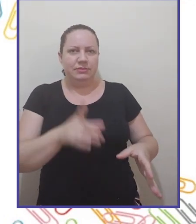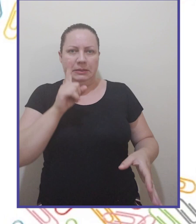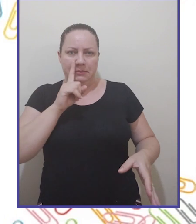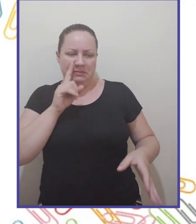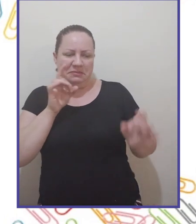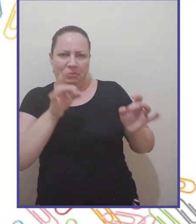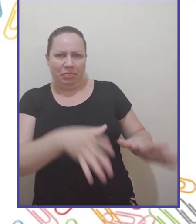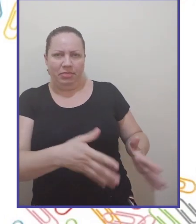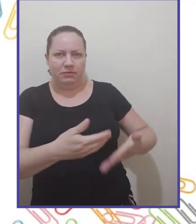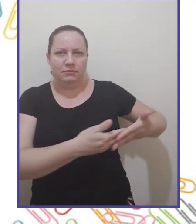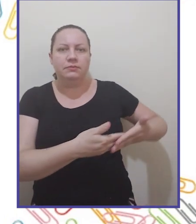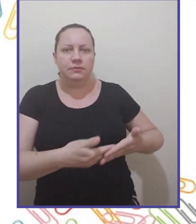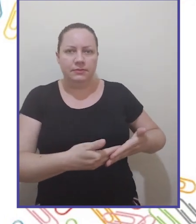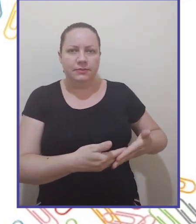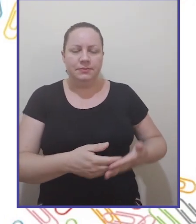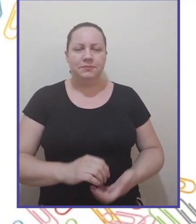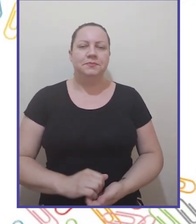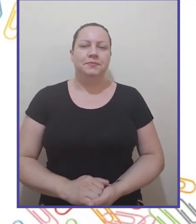materno.